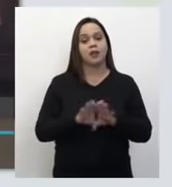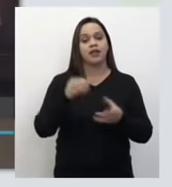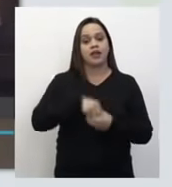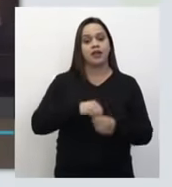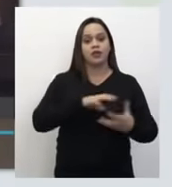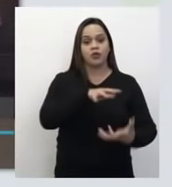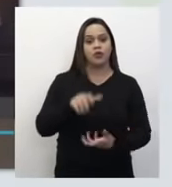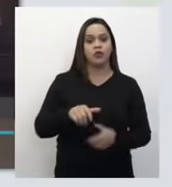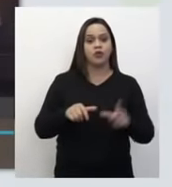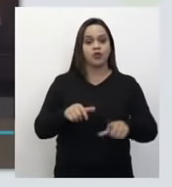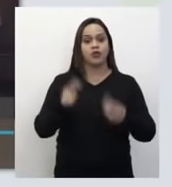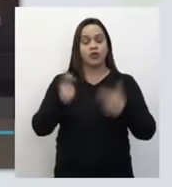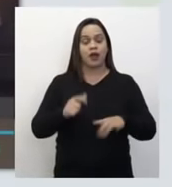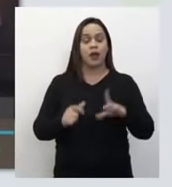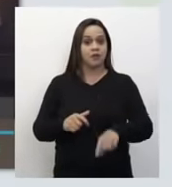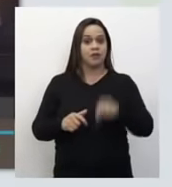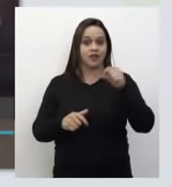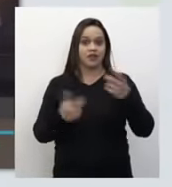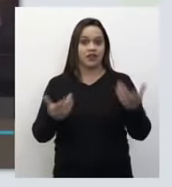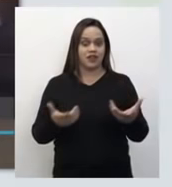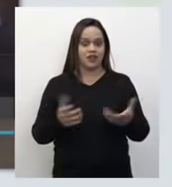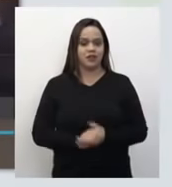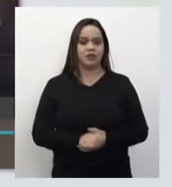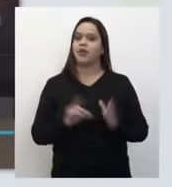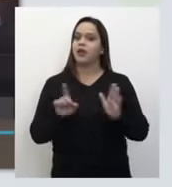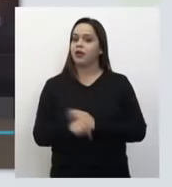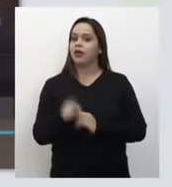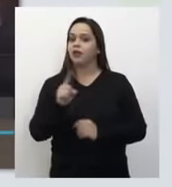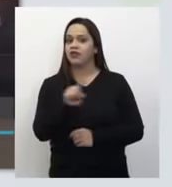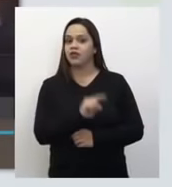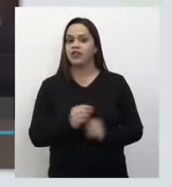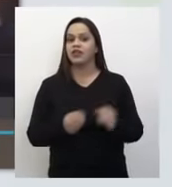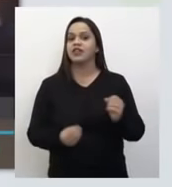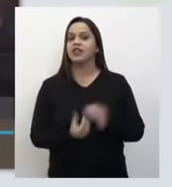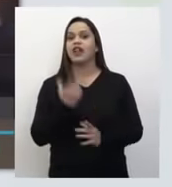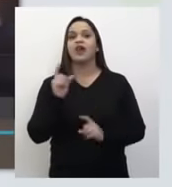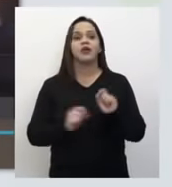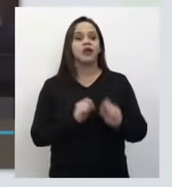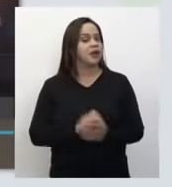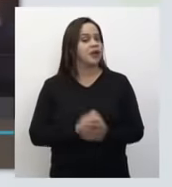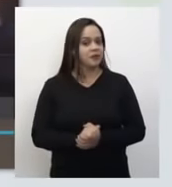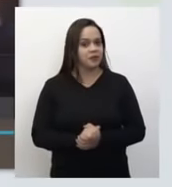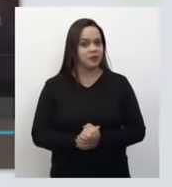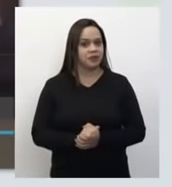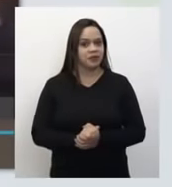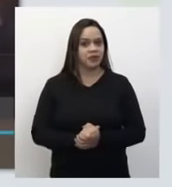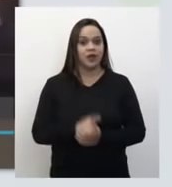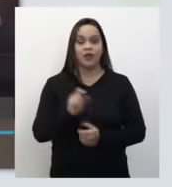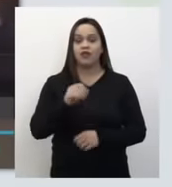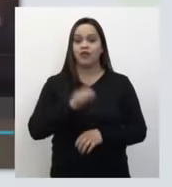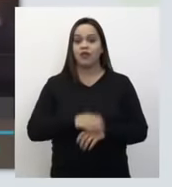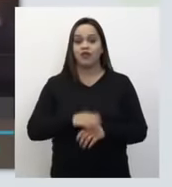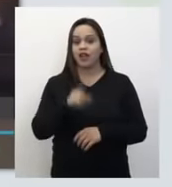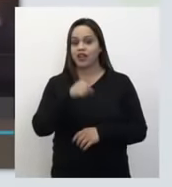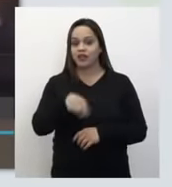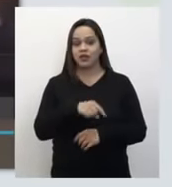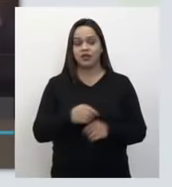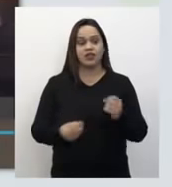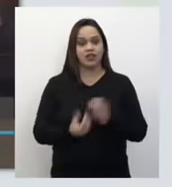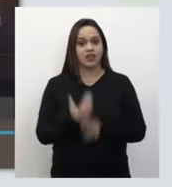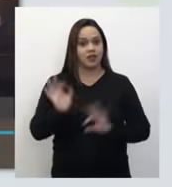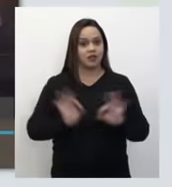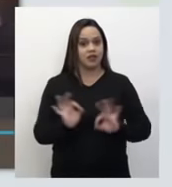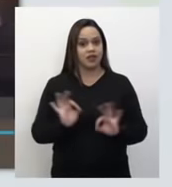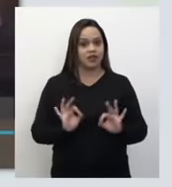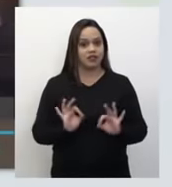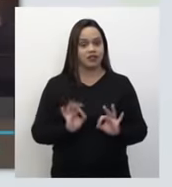Então, tá aqui. E vocês? O que vocês criaram? O que foi fácil na criação desse projeto? O que foi